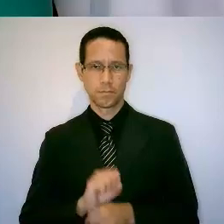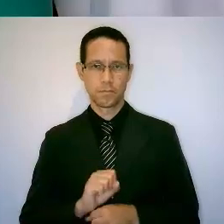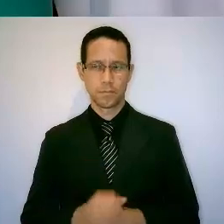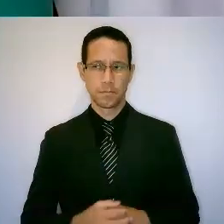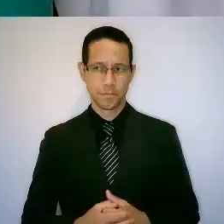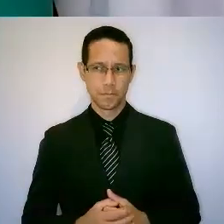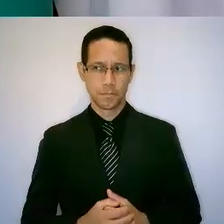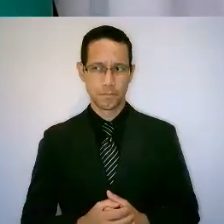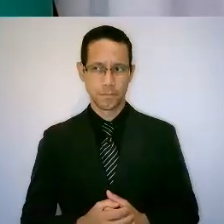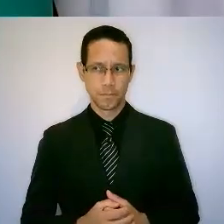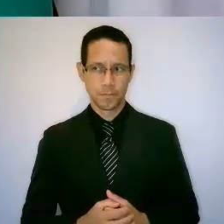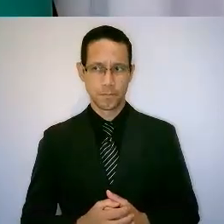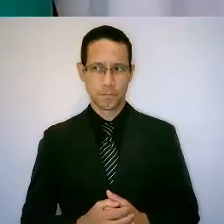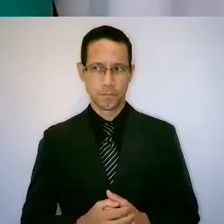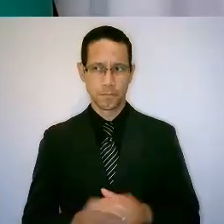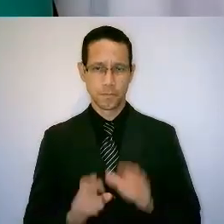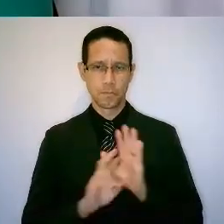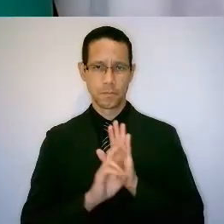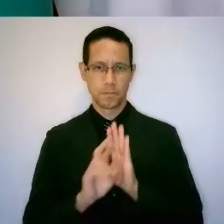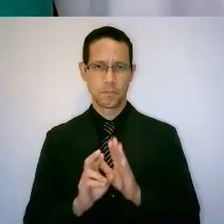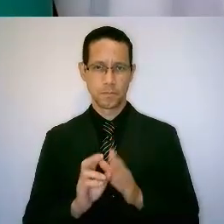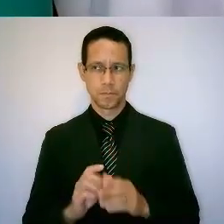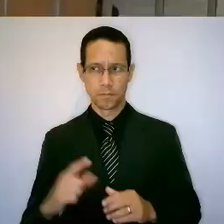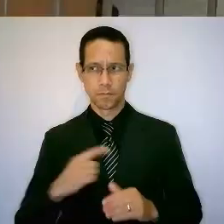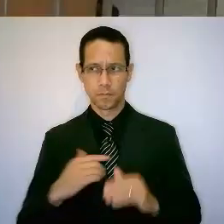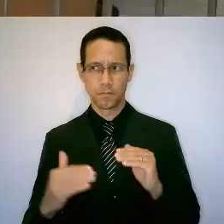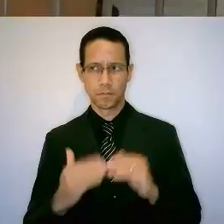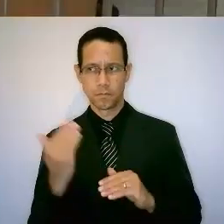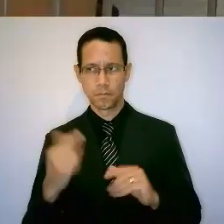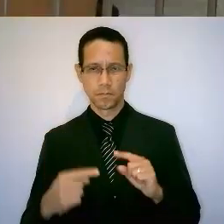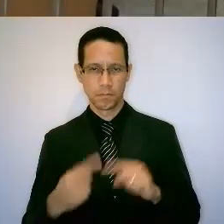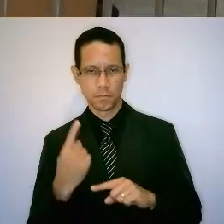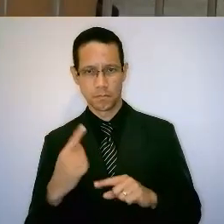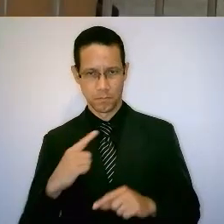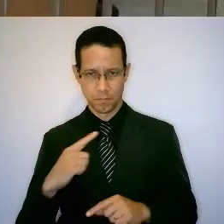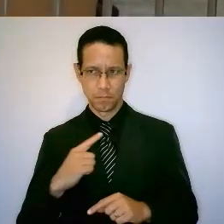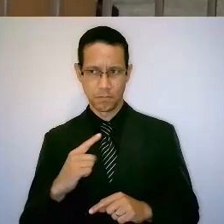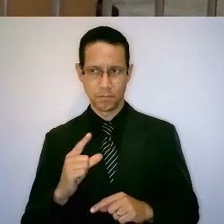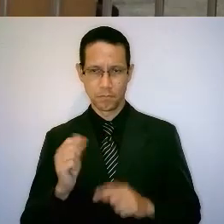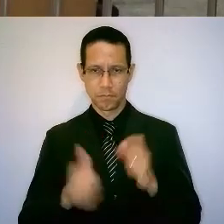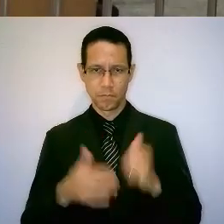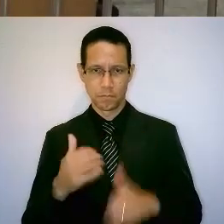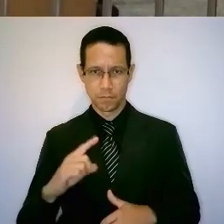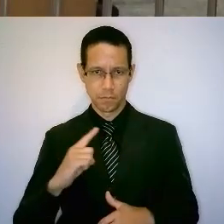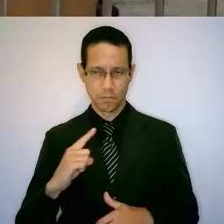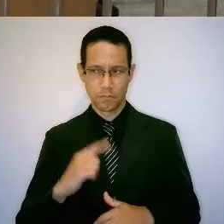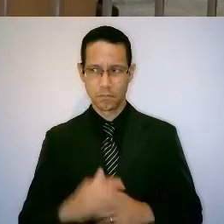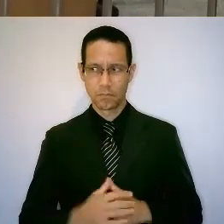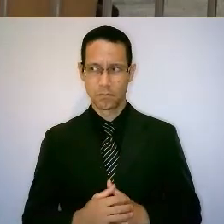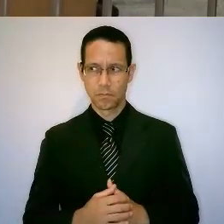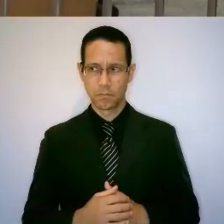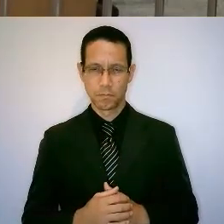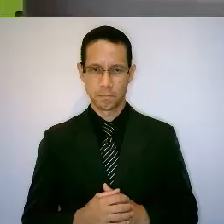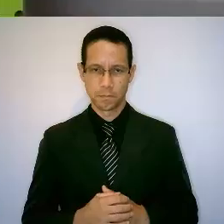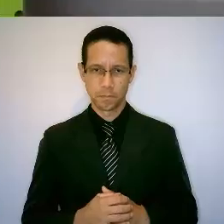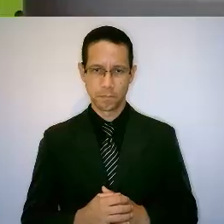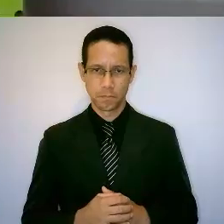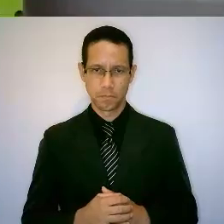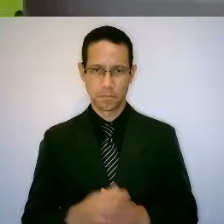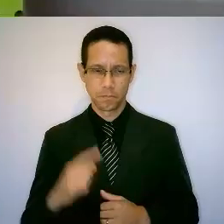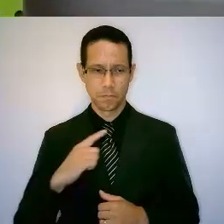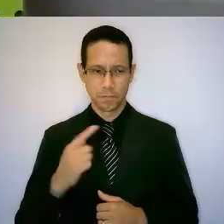então na minha relatoria alguma divergência não algum destaque tem um outro também